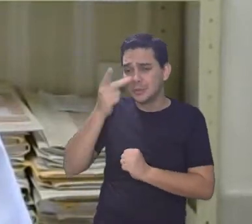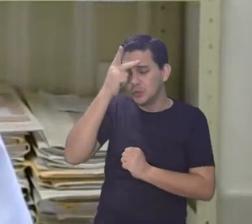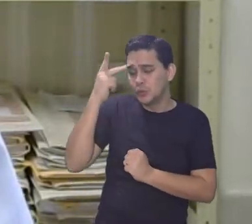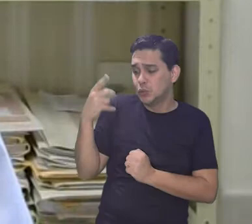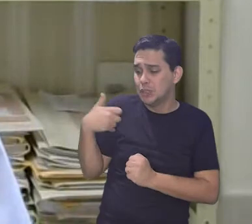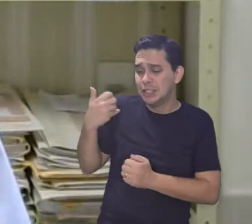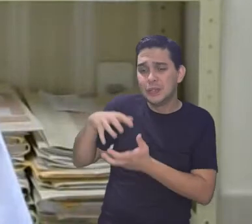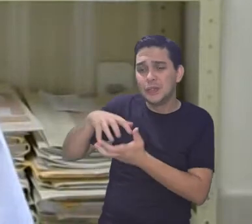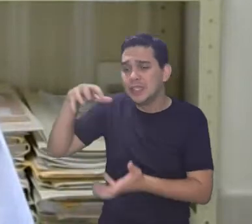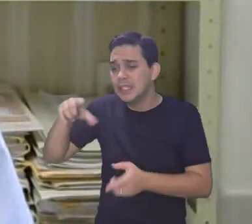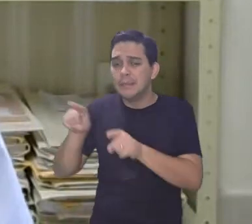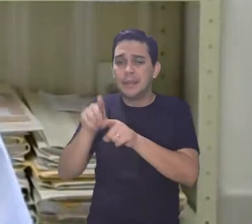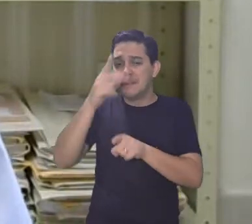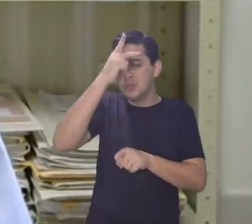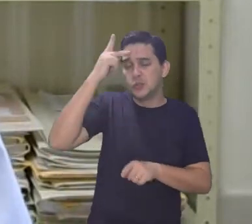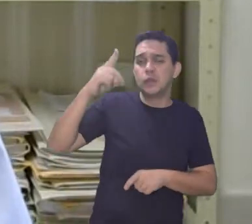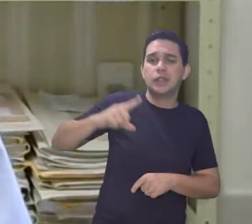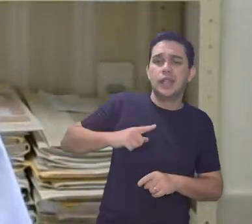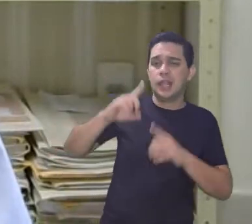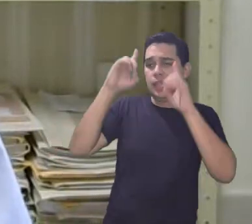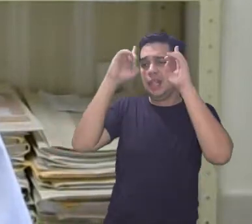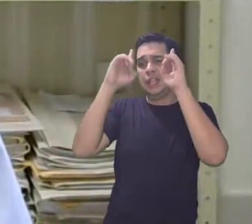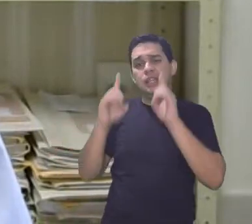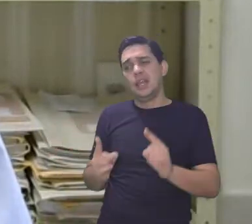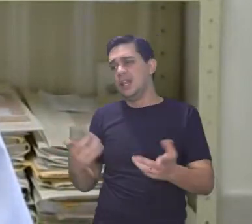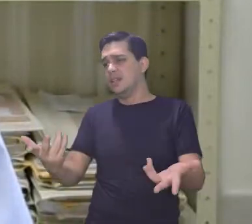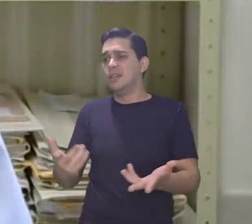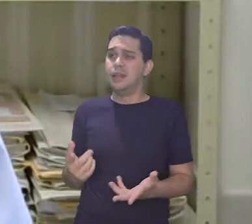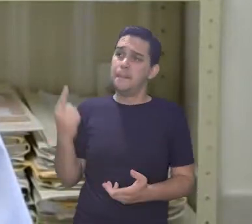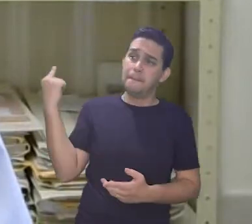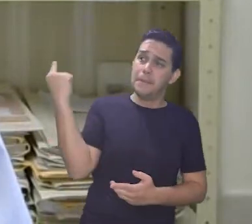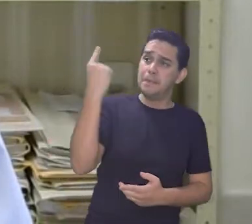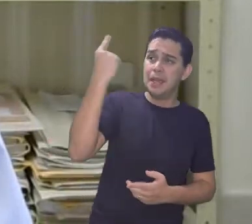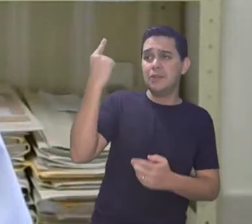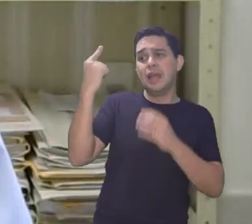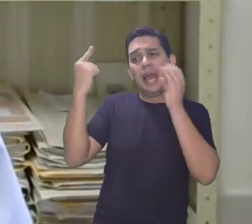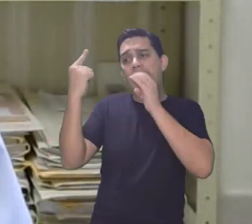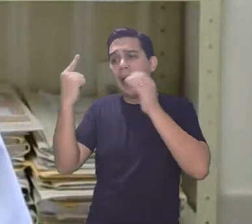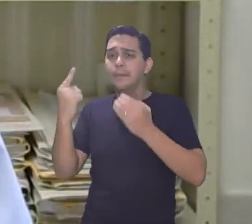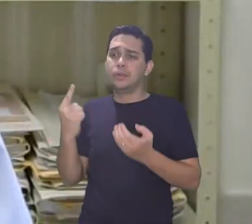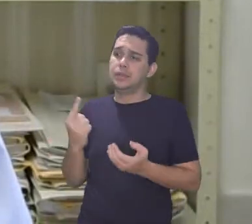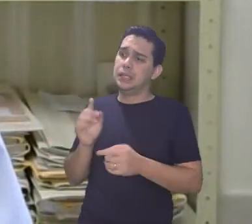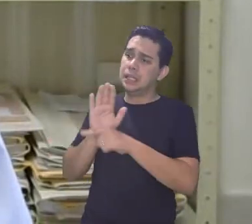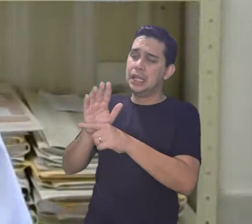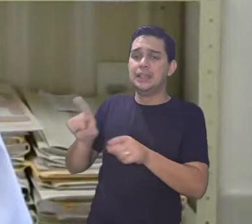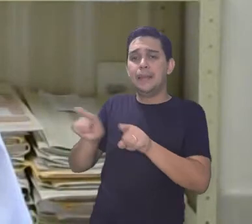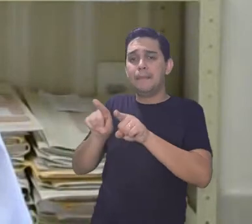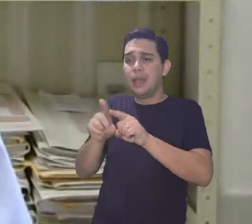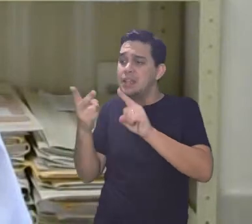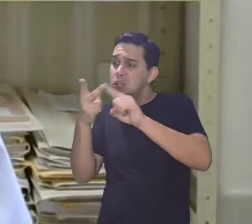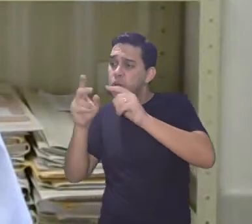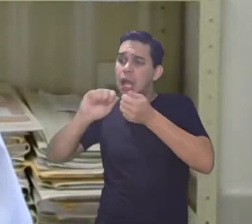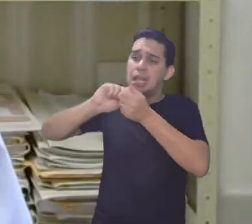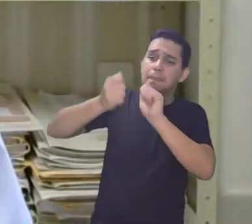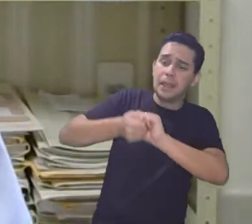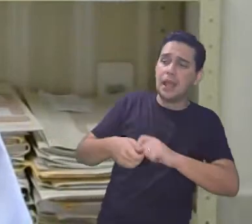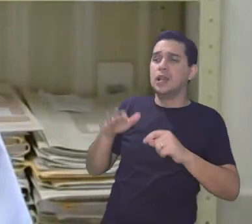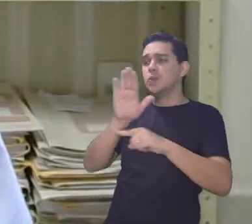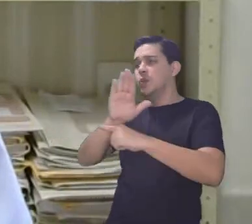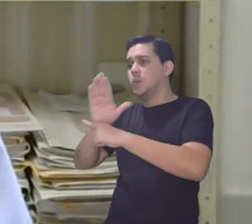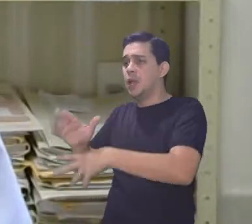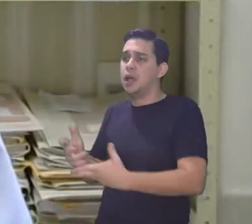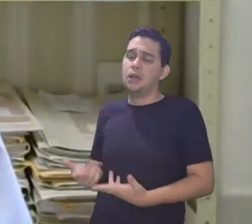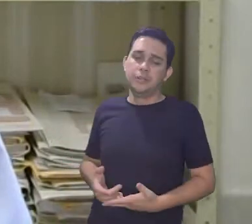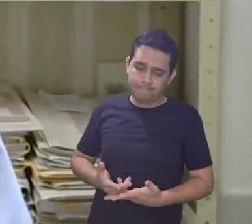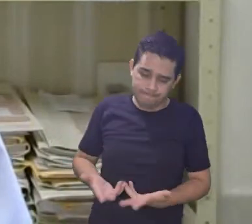com deficiência, de ter atendimento prioritário. Então, assim, há apenas argumentos no sentido de dificuldade